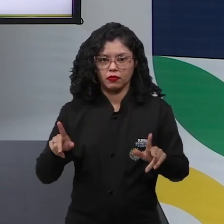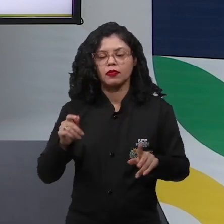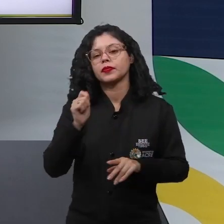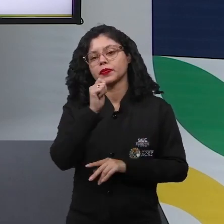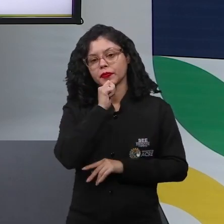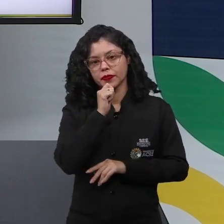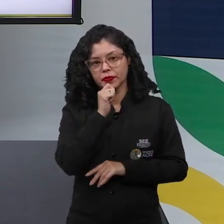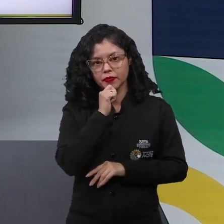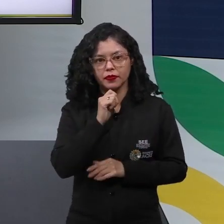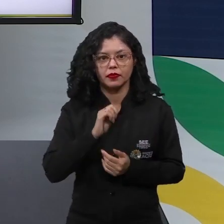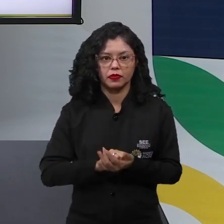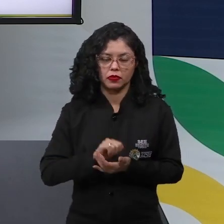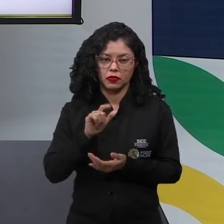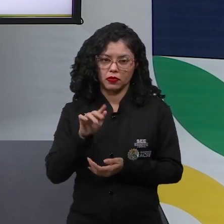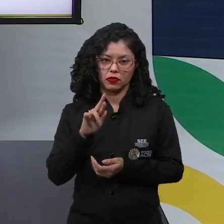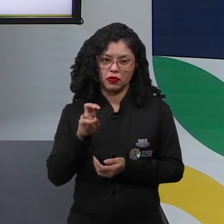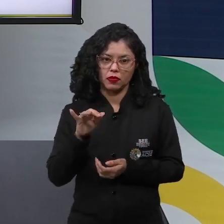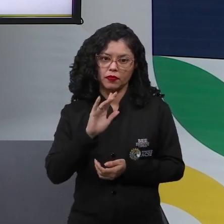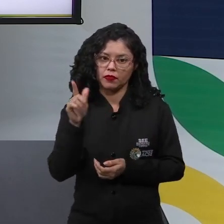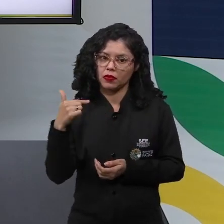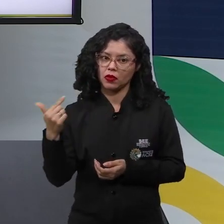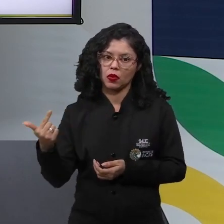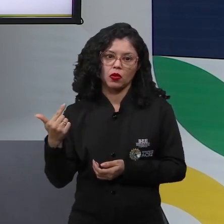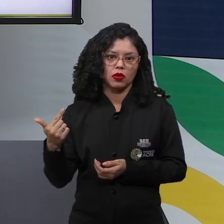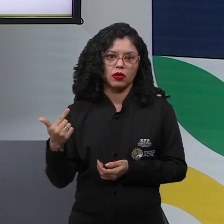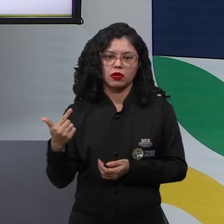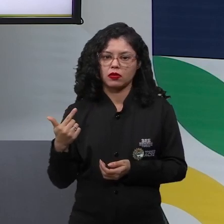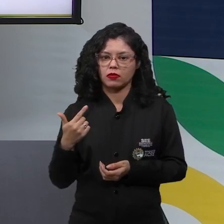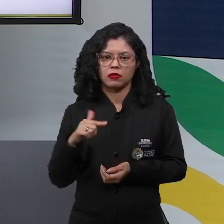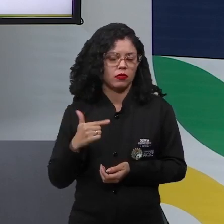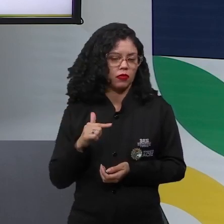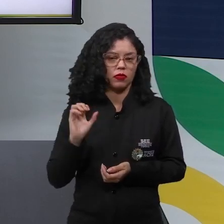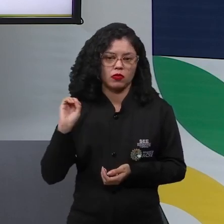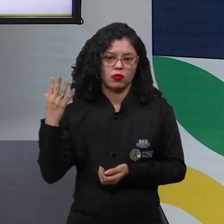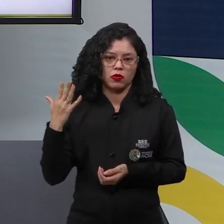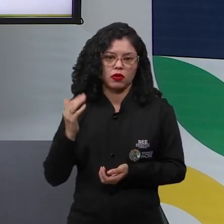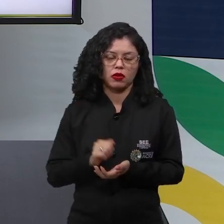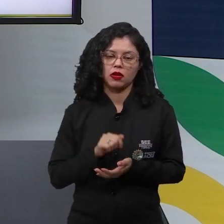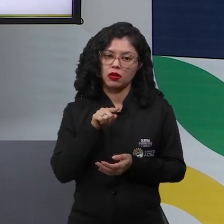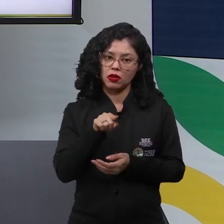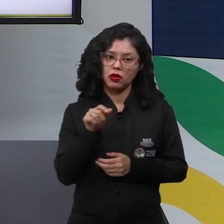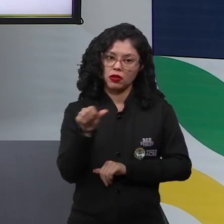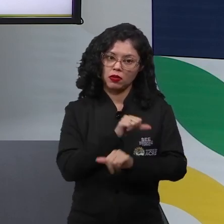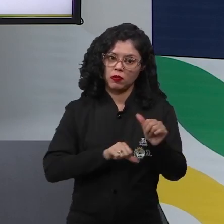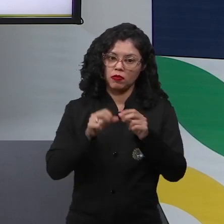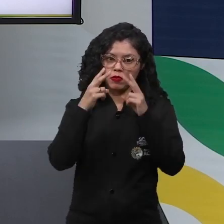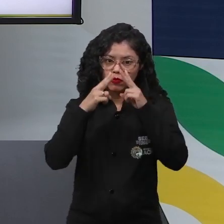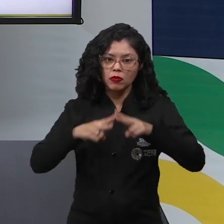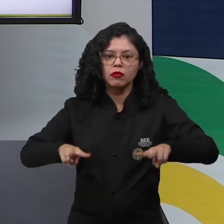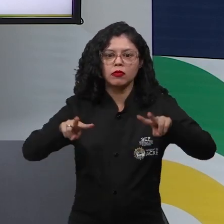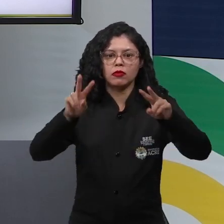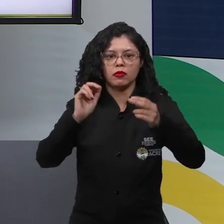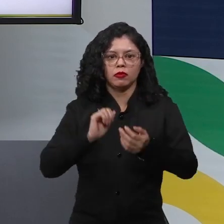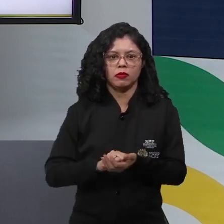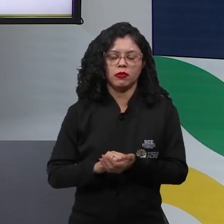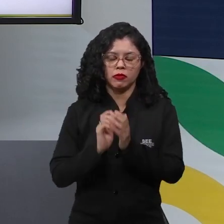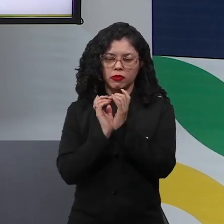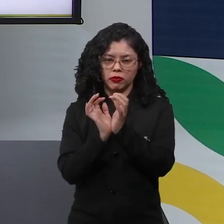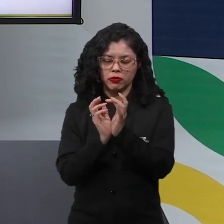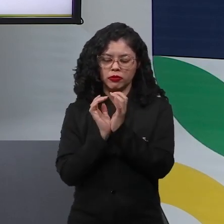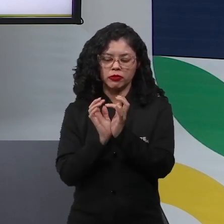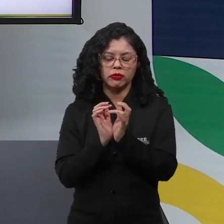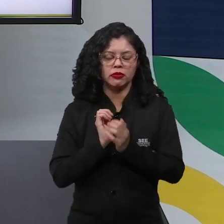Apesar do seu lobo frontal ter afetado, outras partes não foi afetado. E isso mudou a visão da